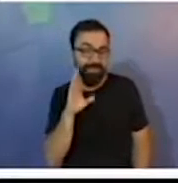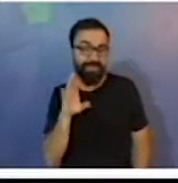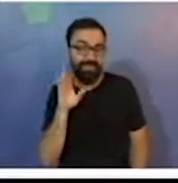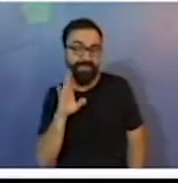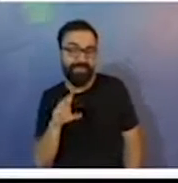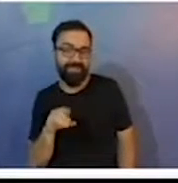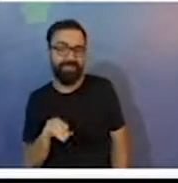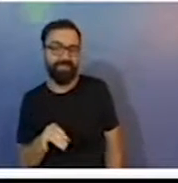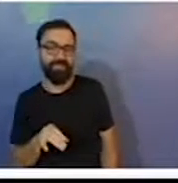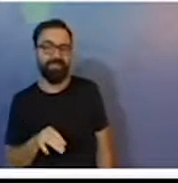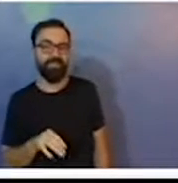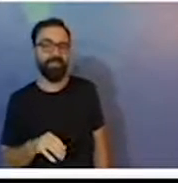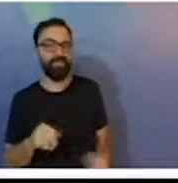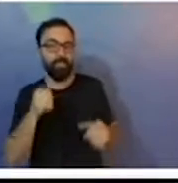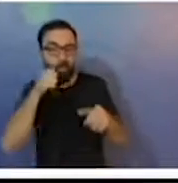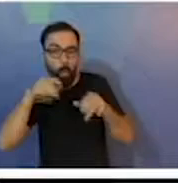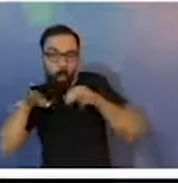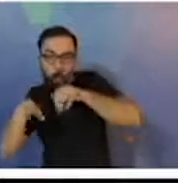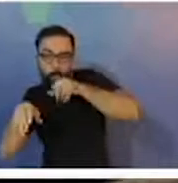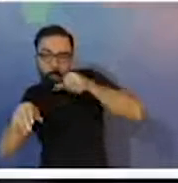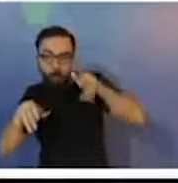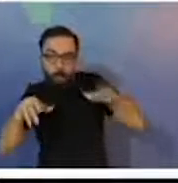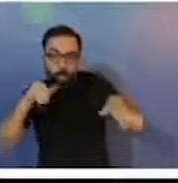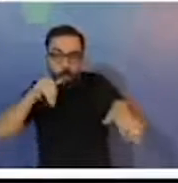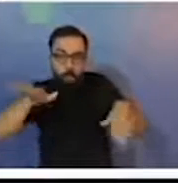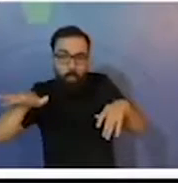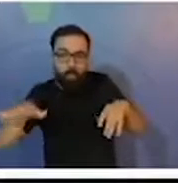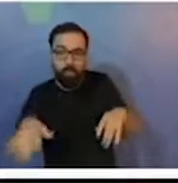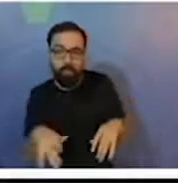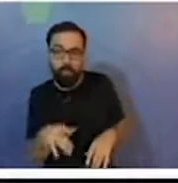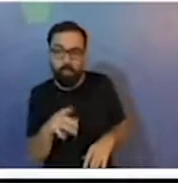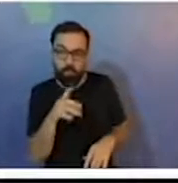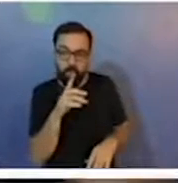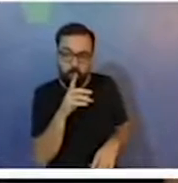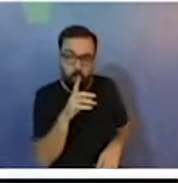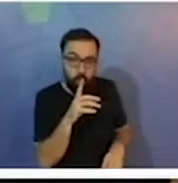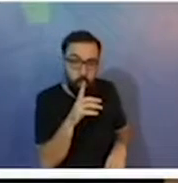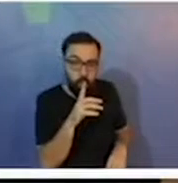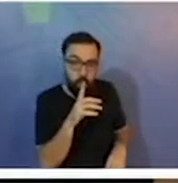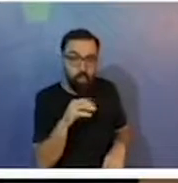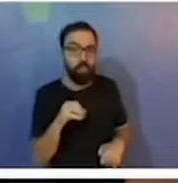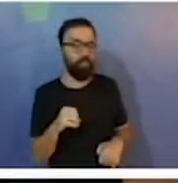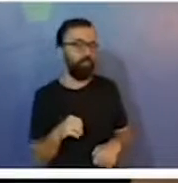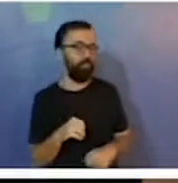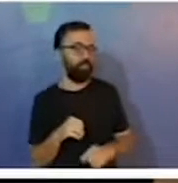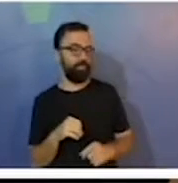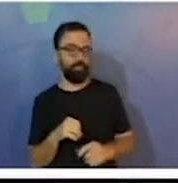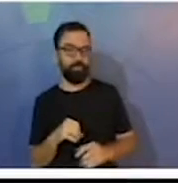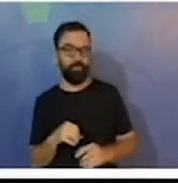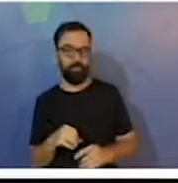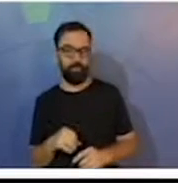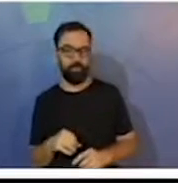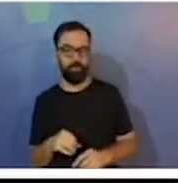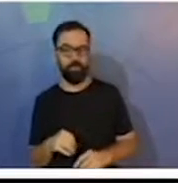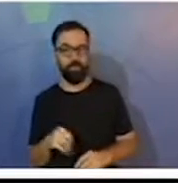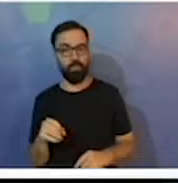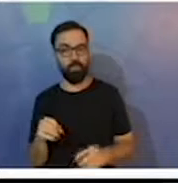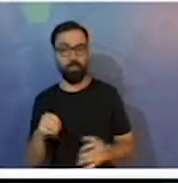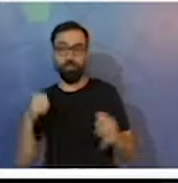interessante azulão matopeia Olha lá representando o silêncio né